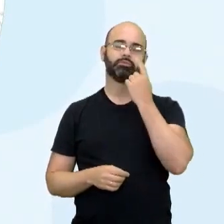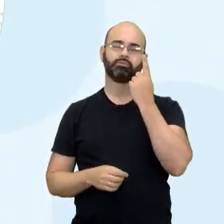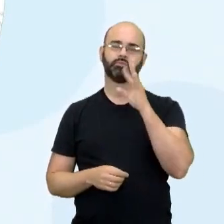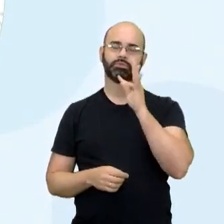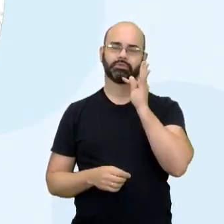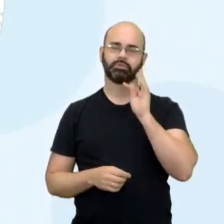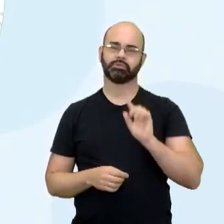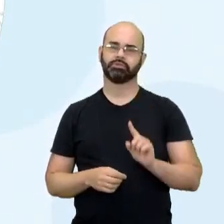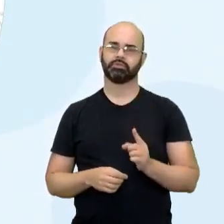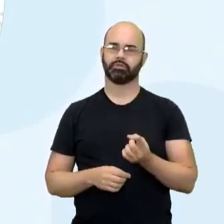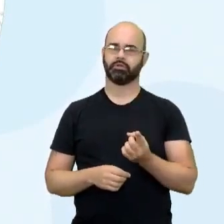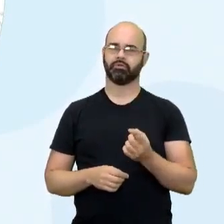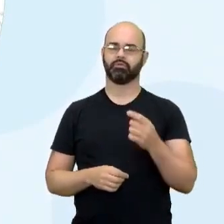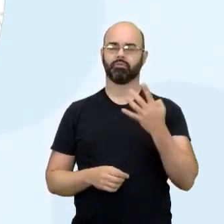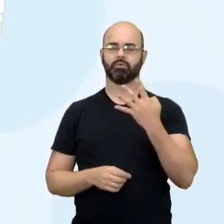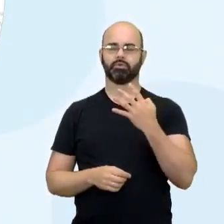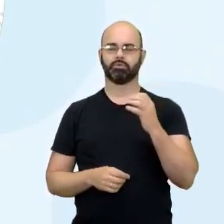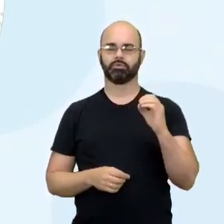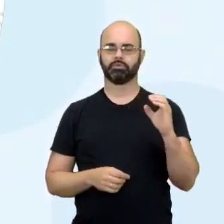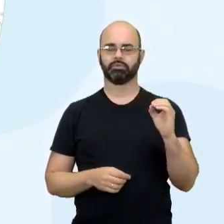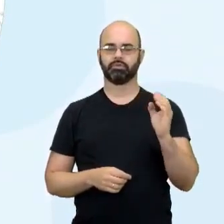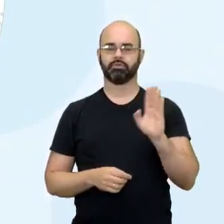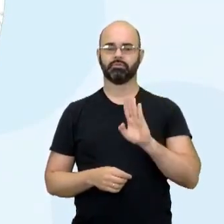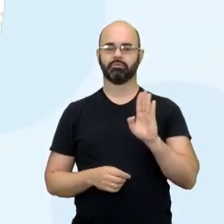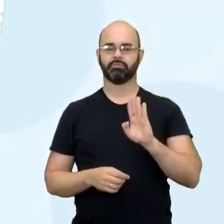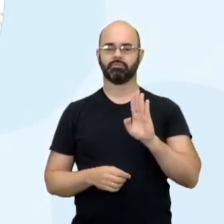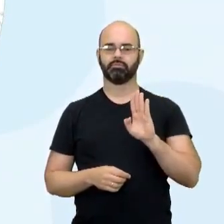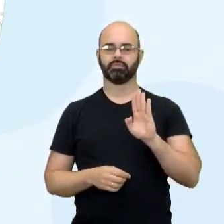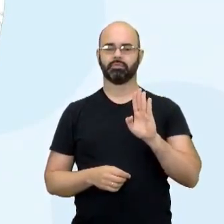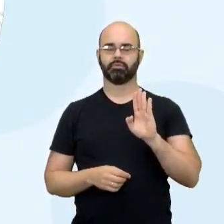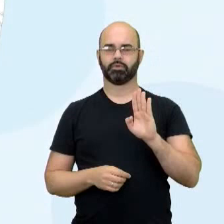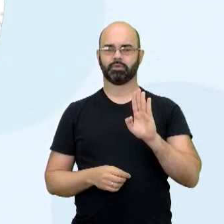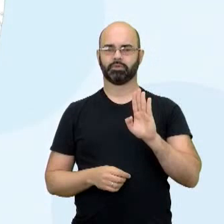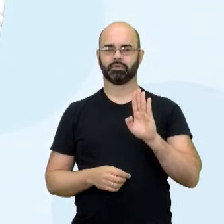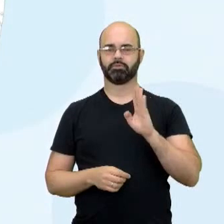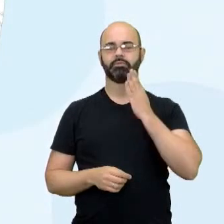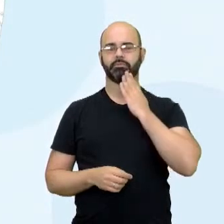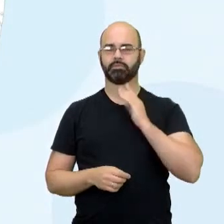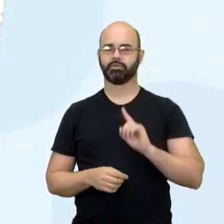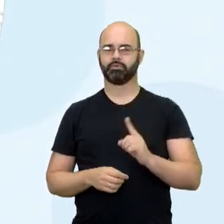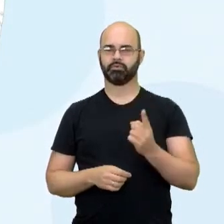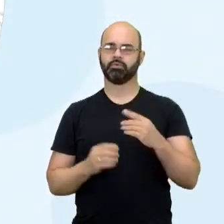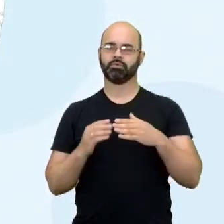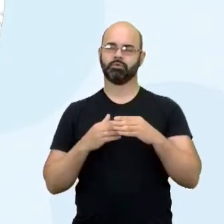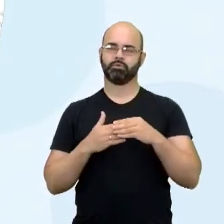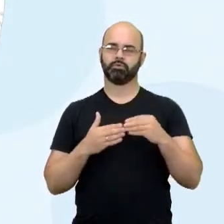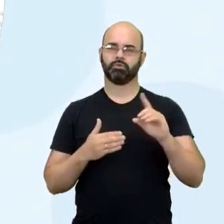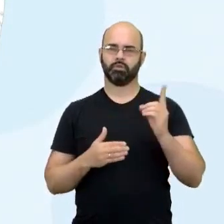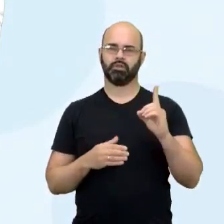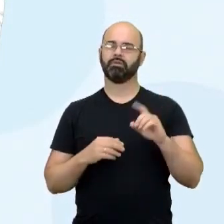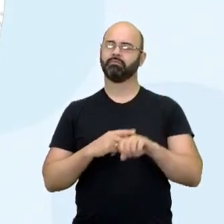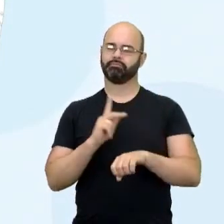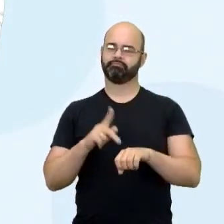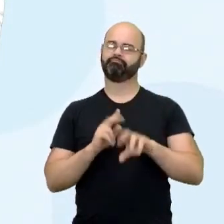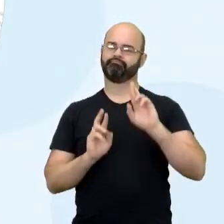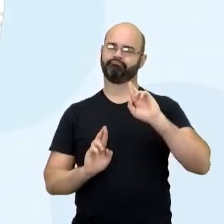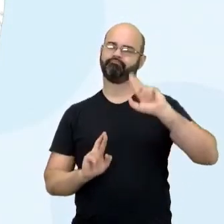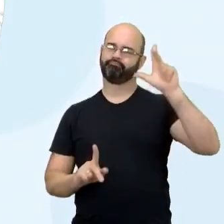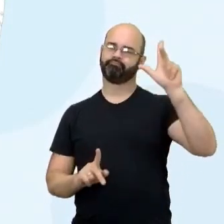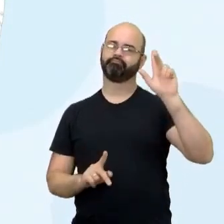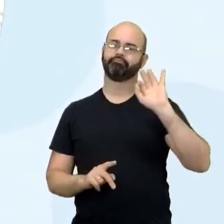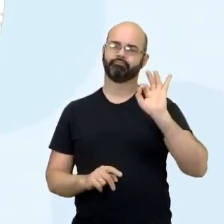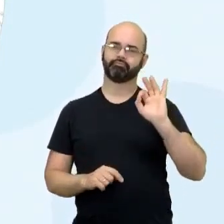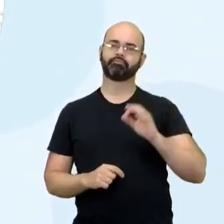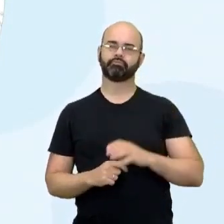trilhão e 400 milhões de dólares, né? Então, são países aí, né, bem diferentes, né, situações bem diferentes quando a gente vê